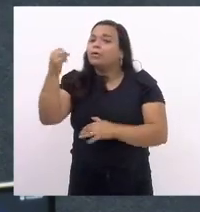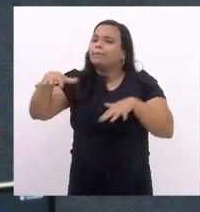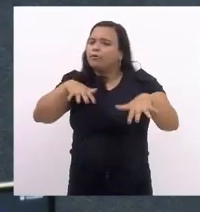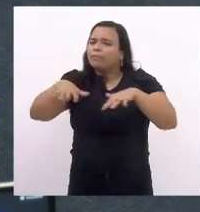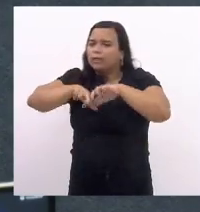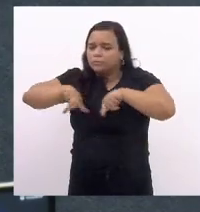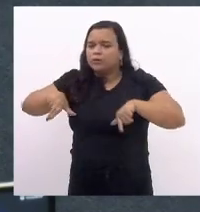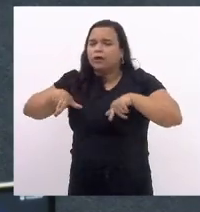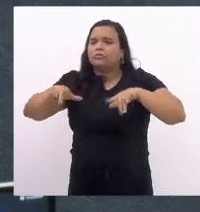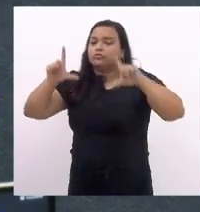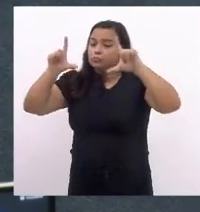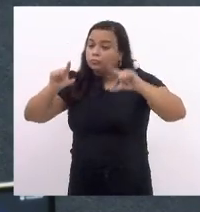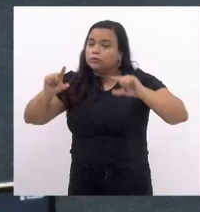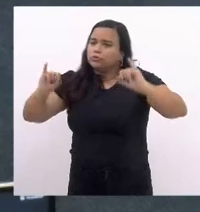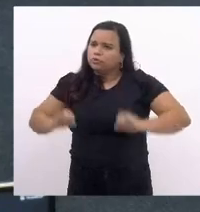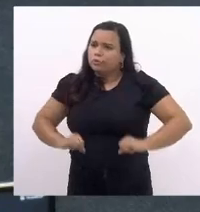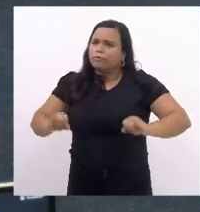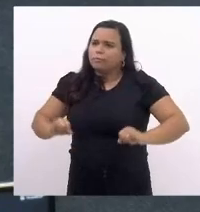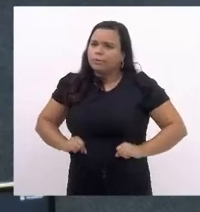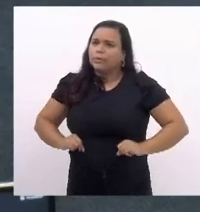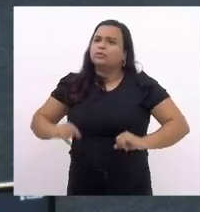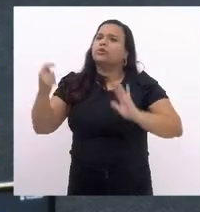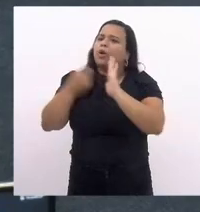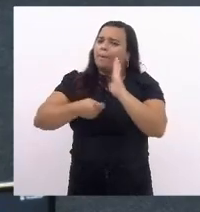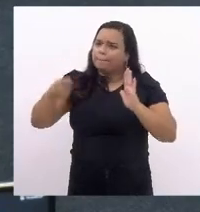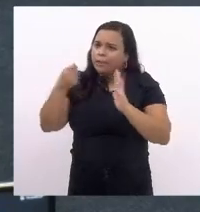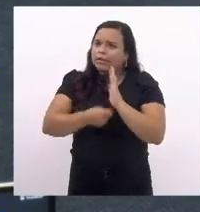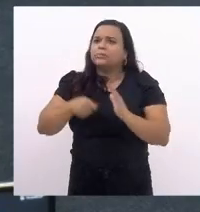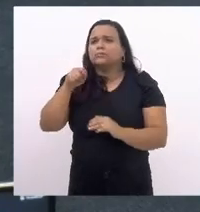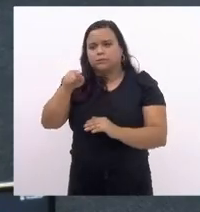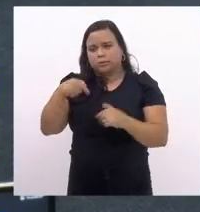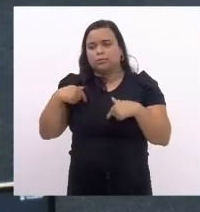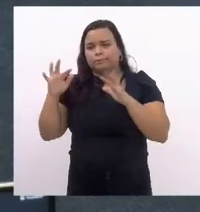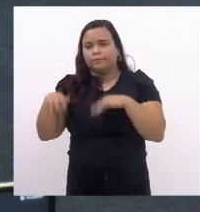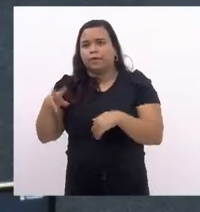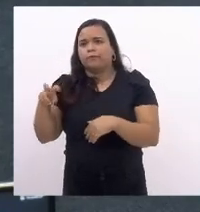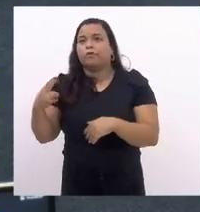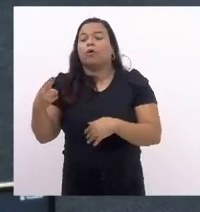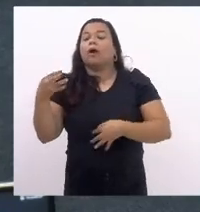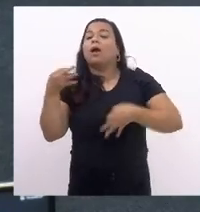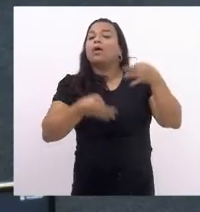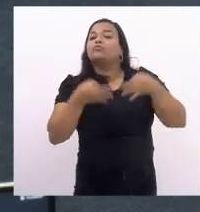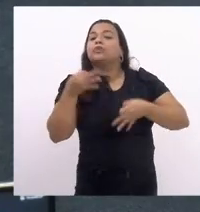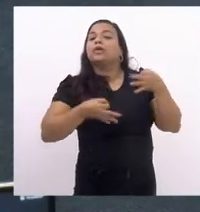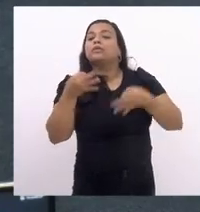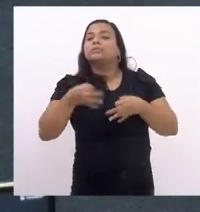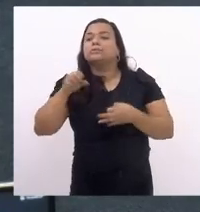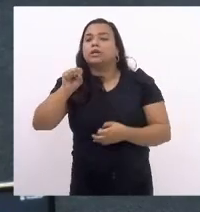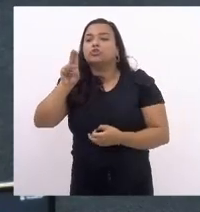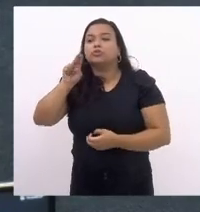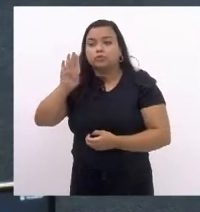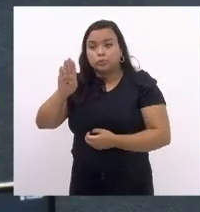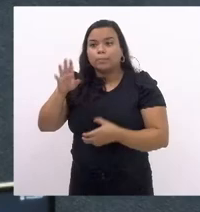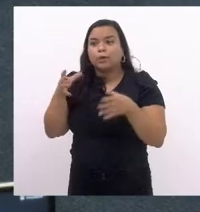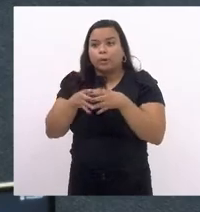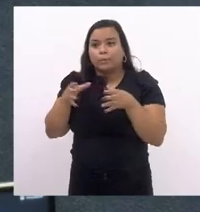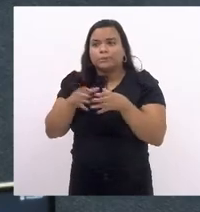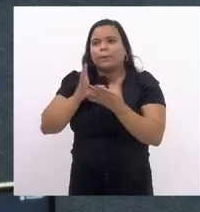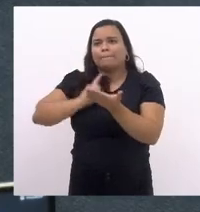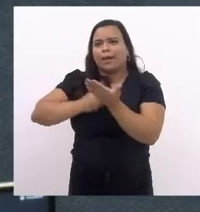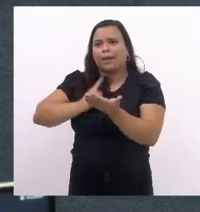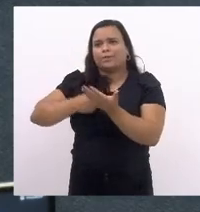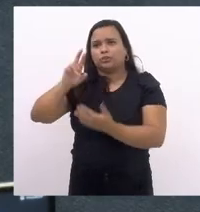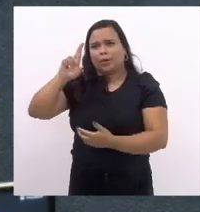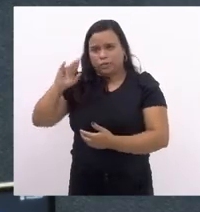o sofrimento. Outra cobrança que fizemos hoje, aí sim, aí concluo, na audiência da comissão, da subcomissão do Pacto RJ, eu